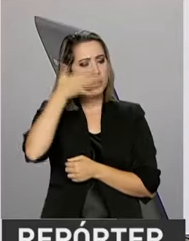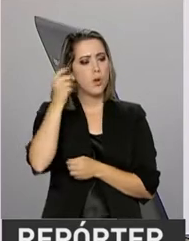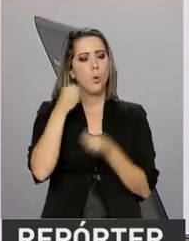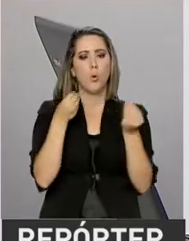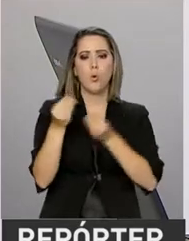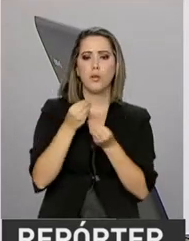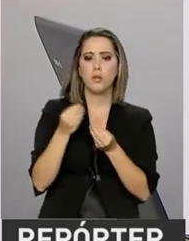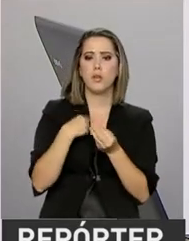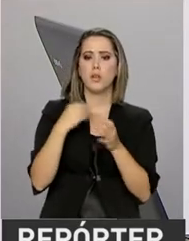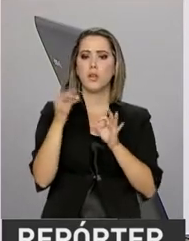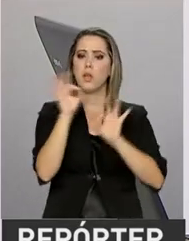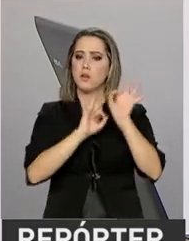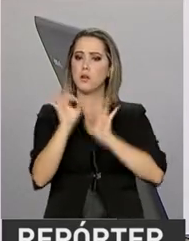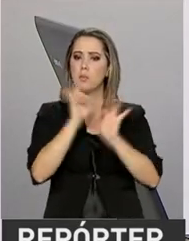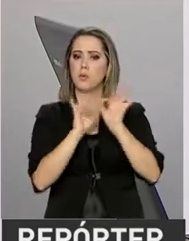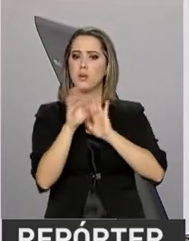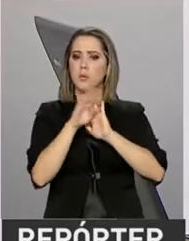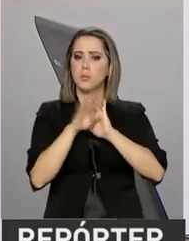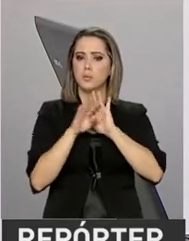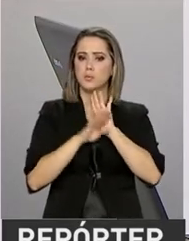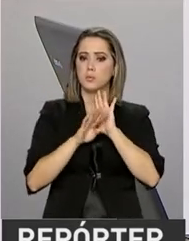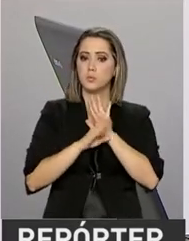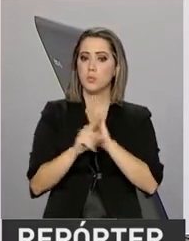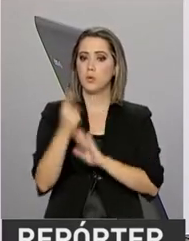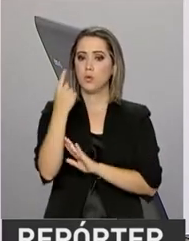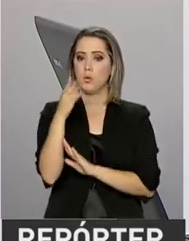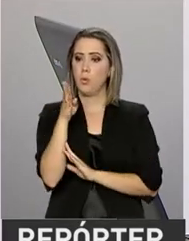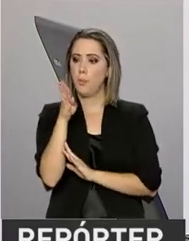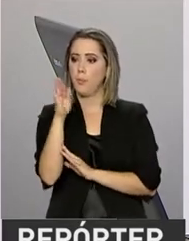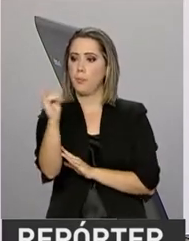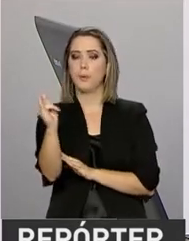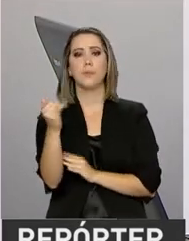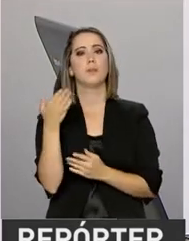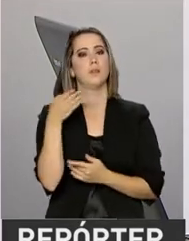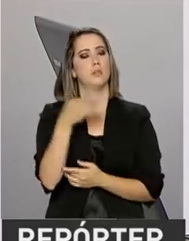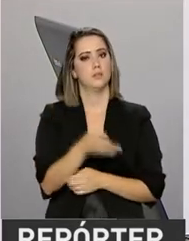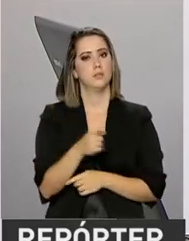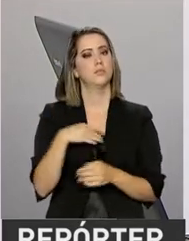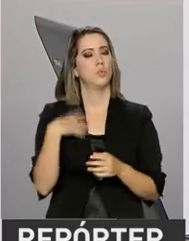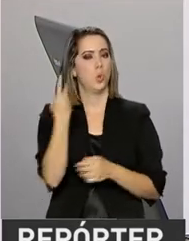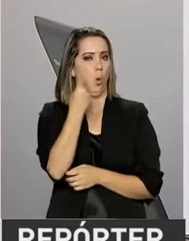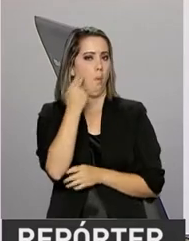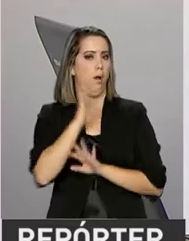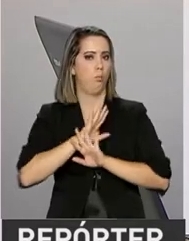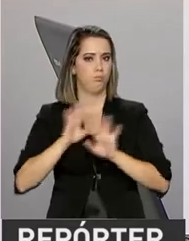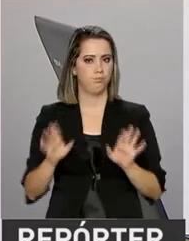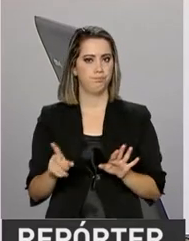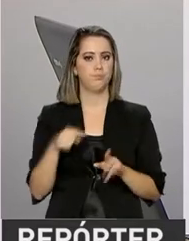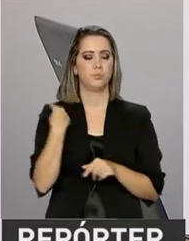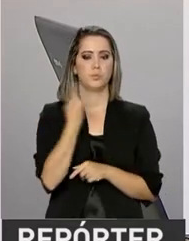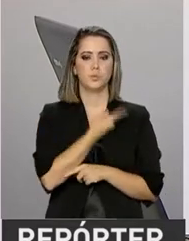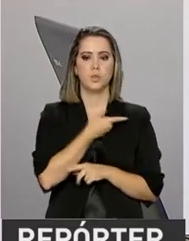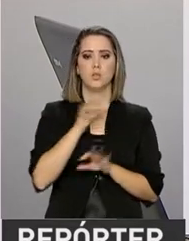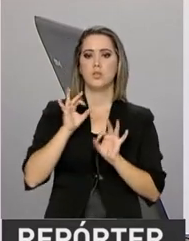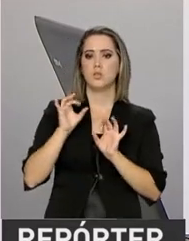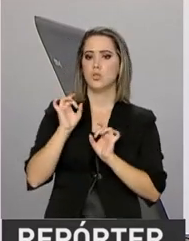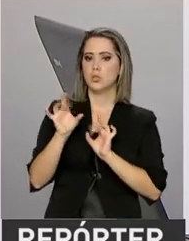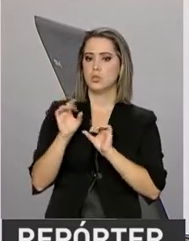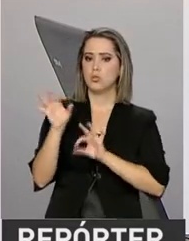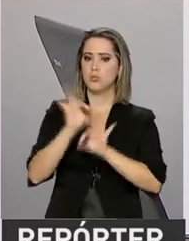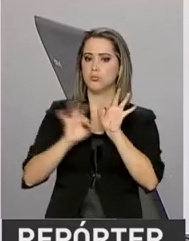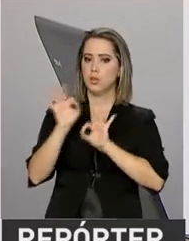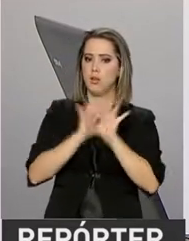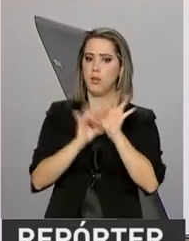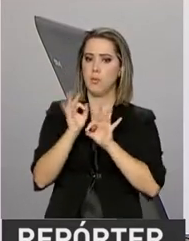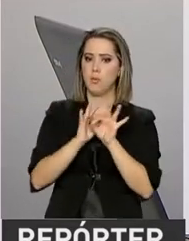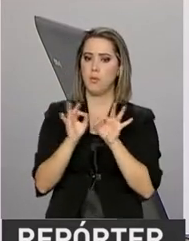quero montar um projeto com vocês para o bimestre. Começou como um trabalho bimestral normal. Trabalho que a gente ia só fazer para tirar